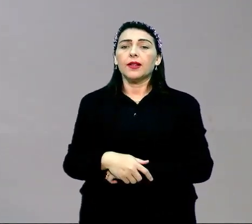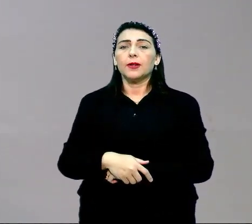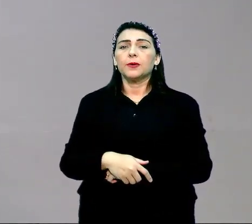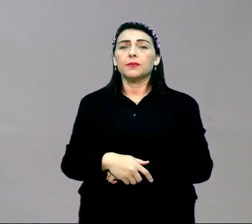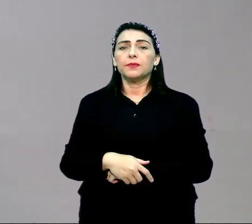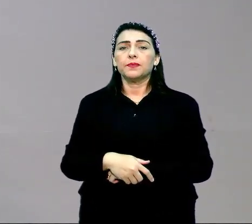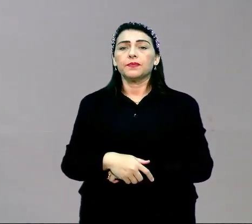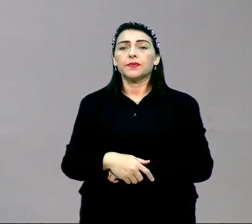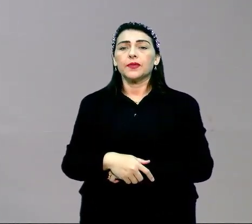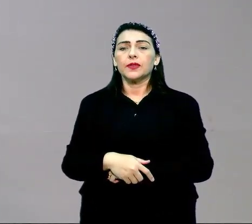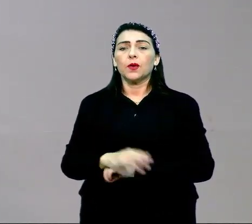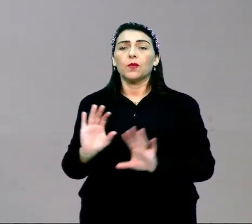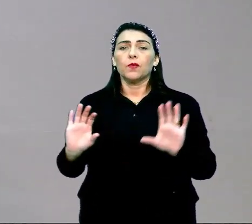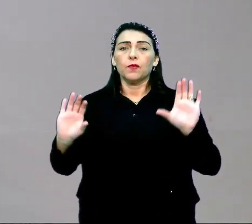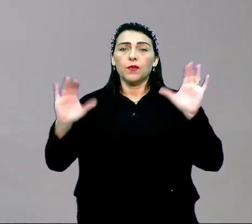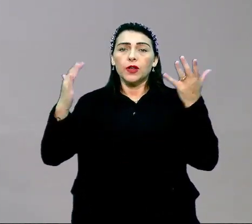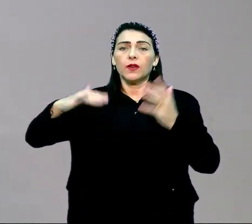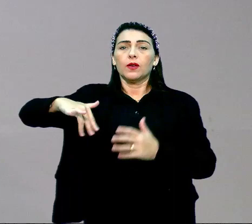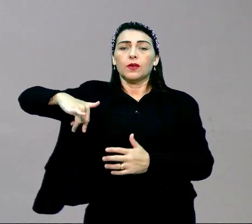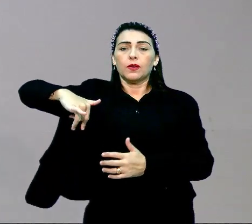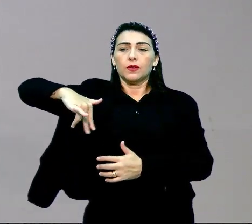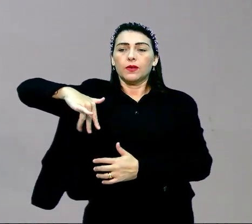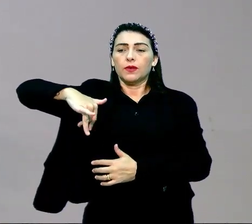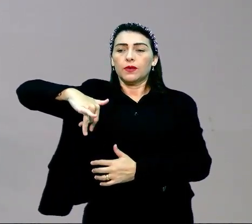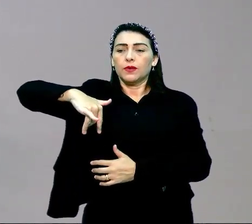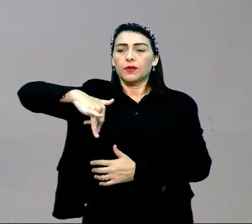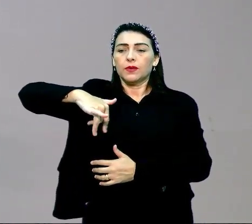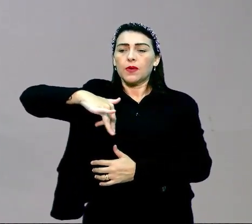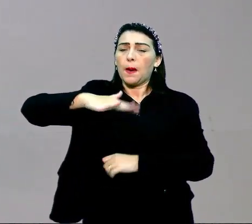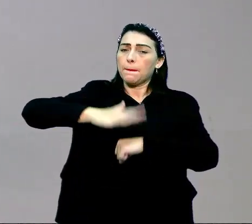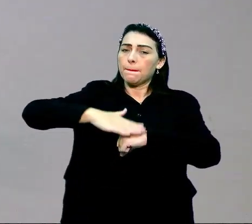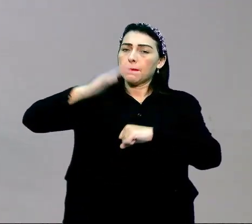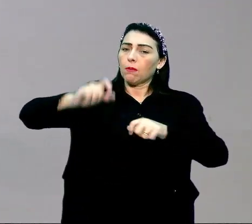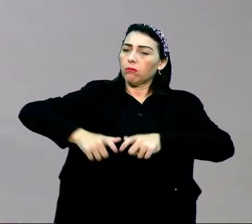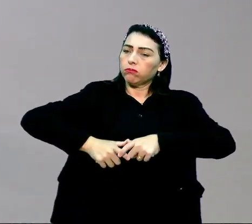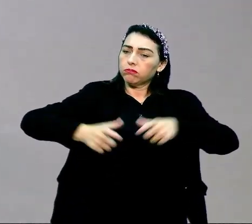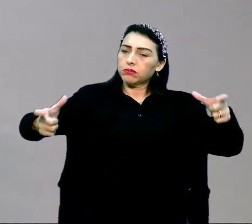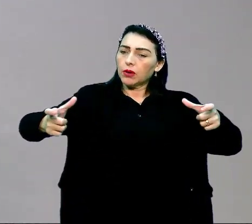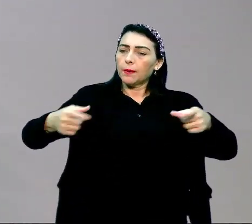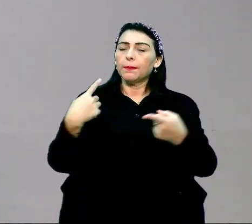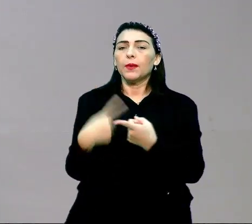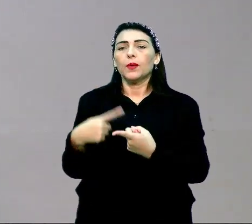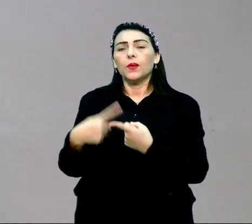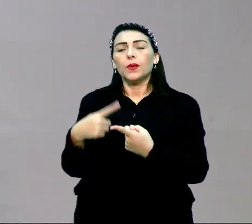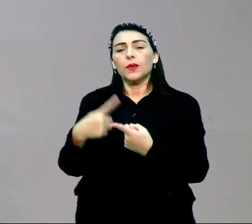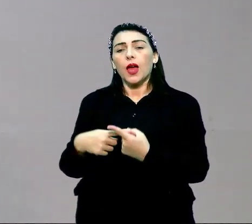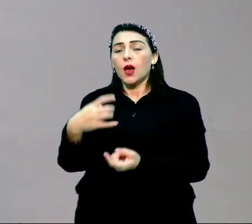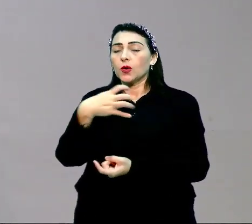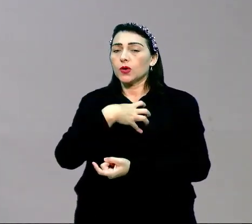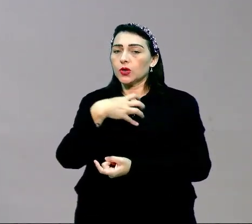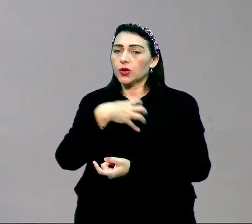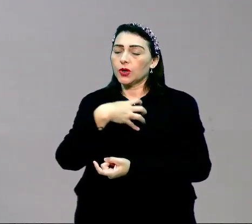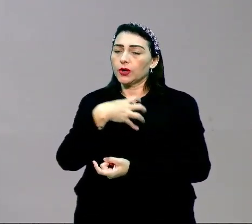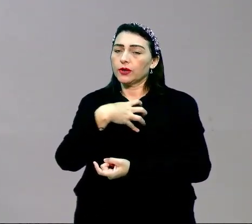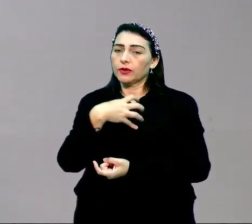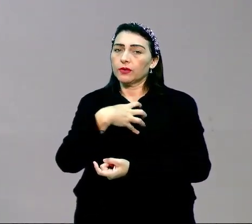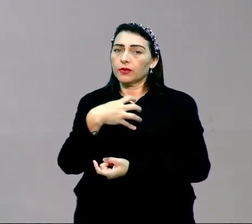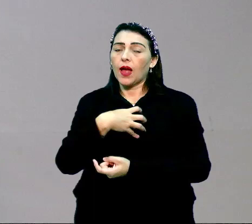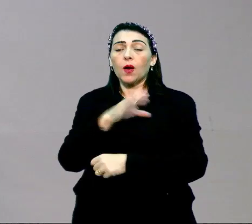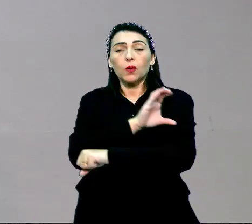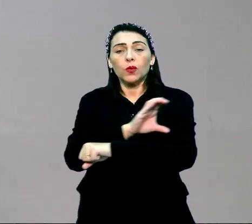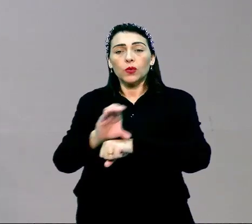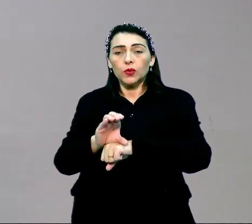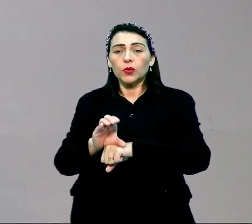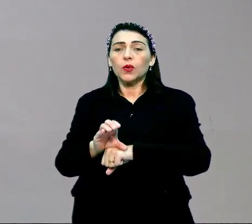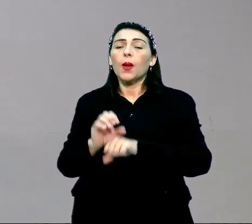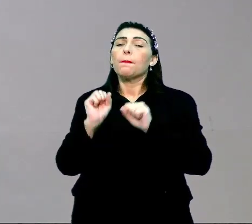adendo, que o Festival do Bumba Meu Boi, ele é mais abrangente, porque é a forma como que a cultura ela